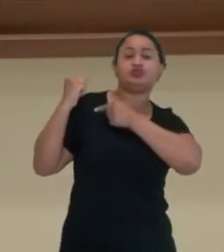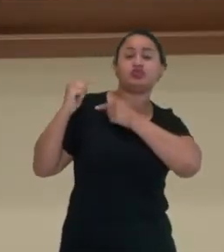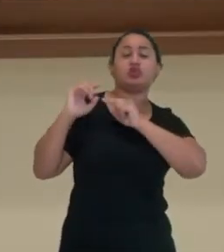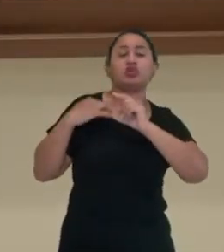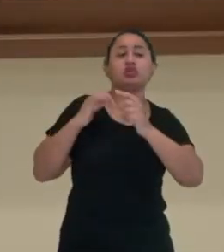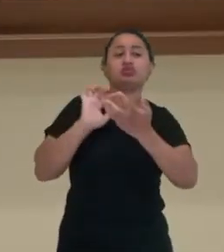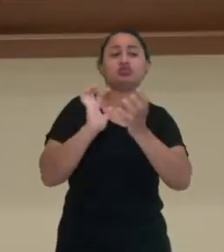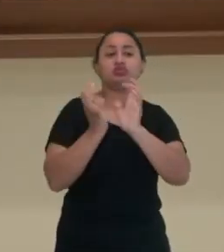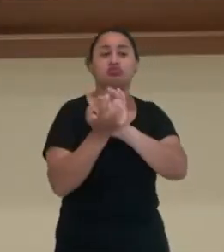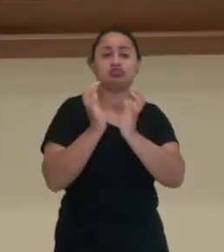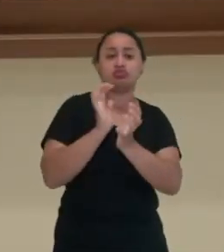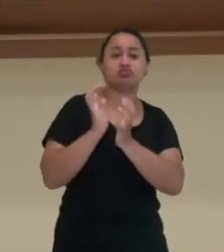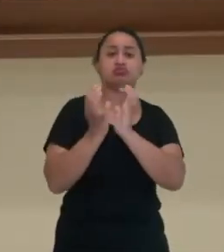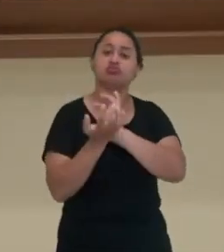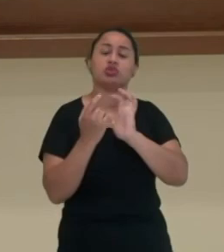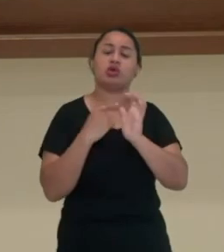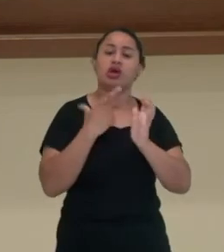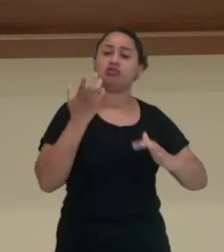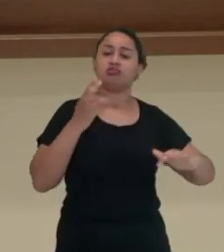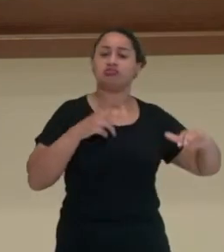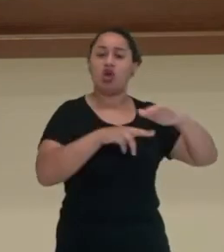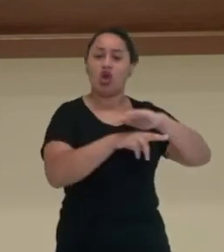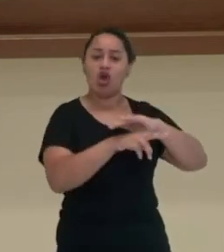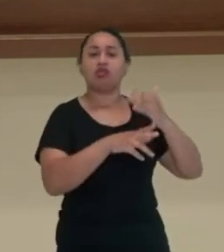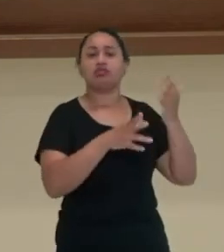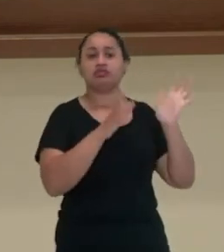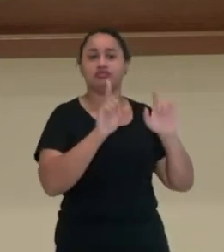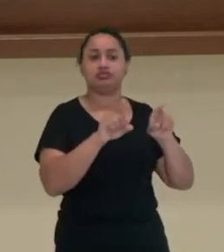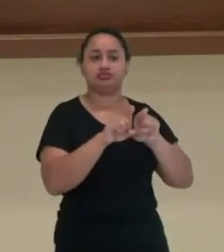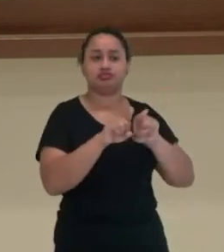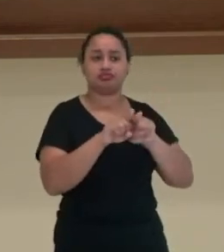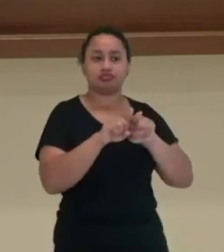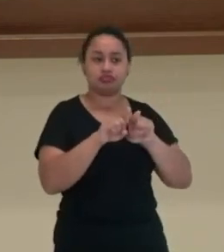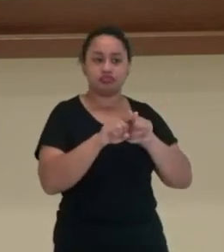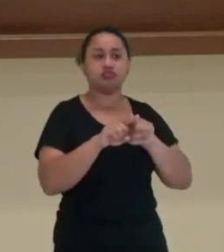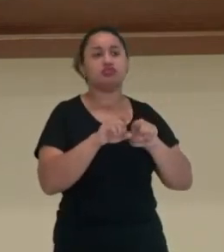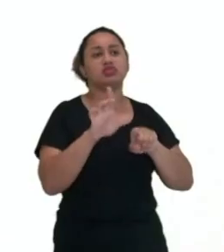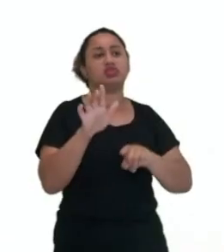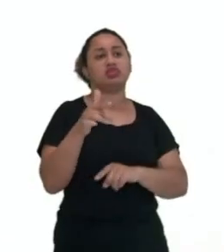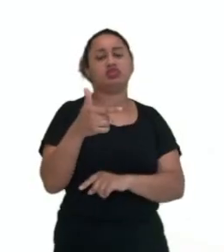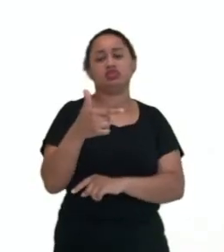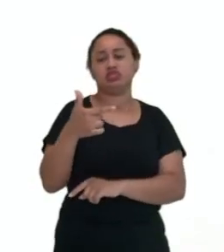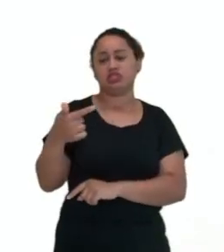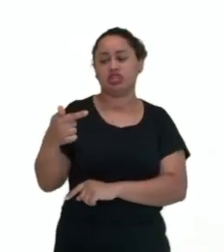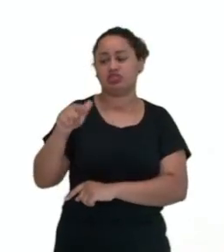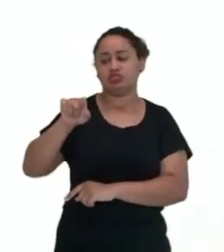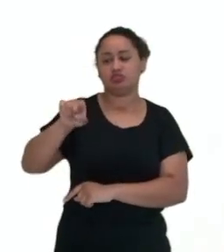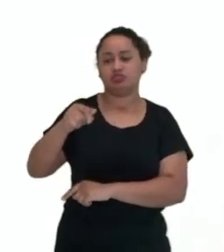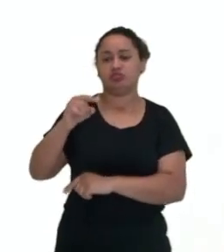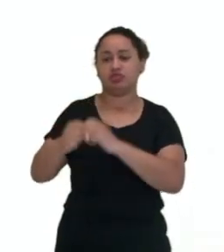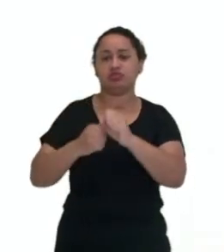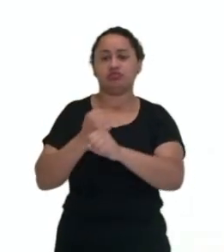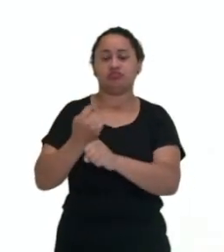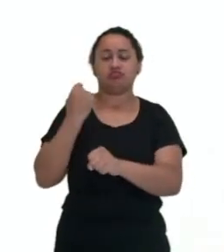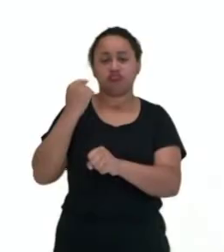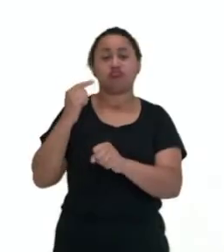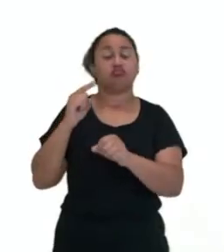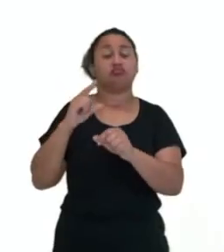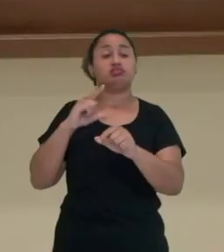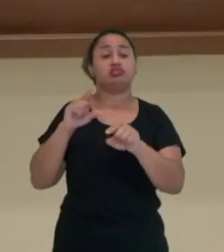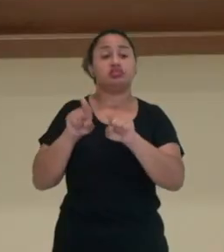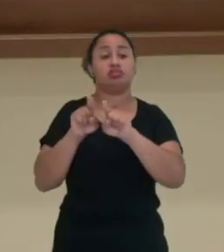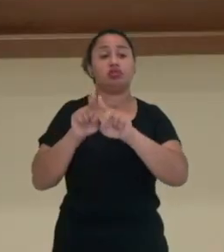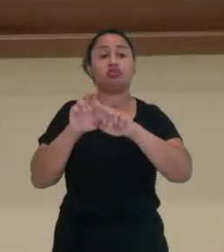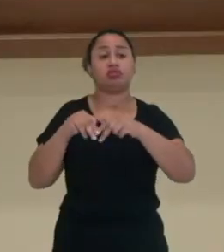dos rituais fúnebres, tá? Convivemos com nós, extintos há 27 mil anos, tá? As mudanças climáticas, com redução